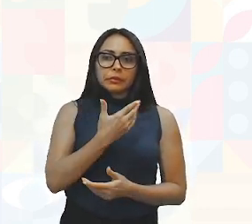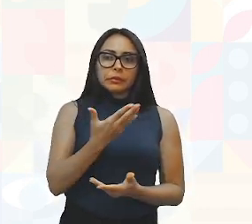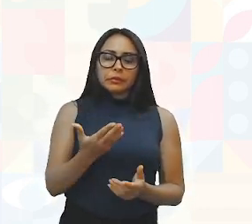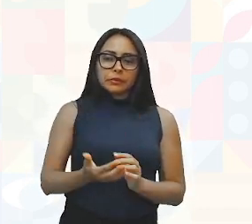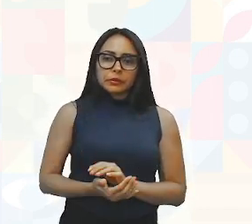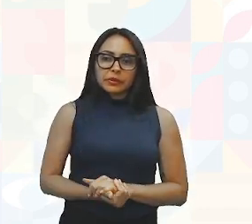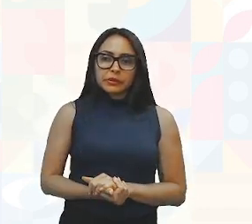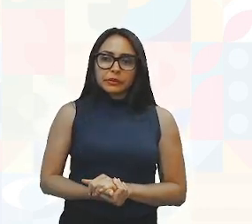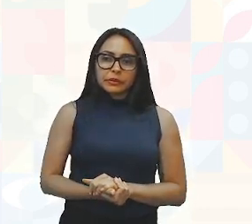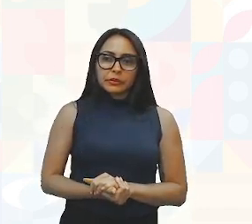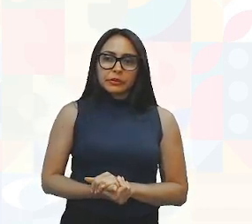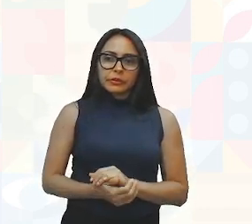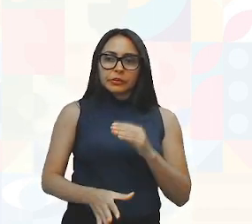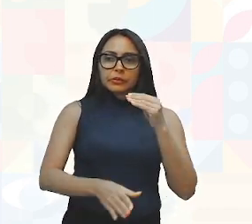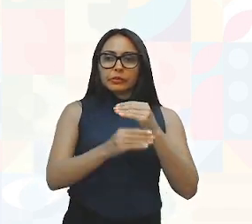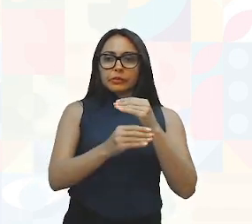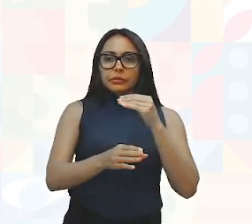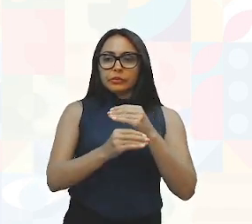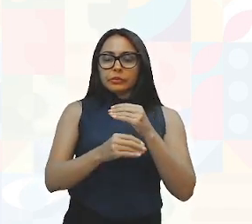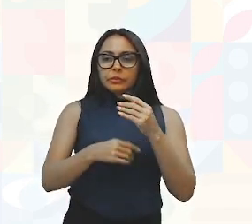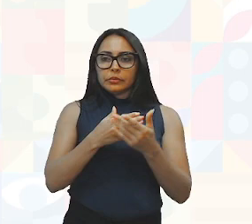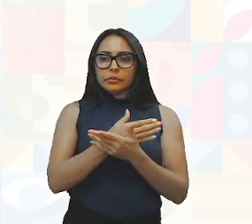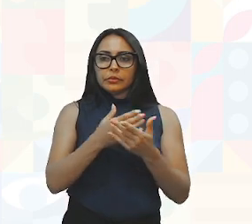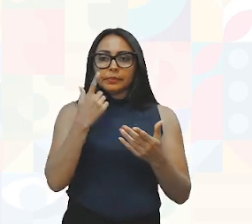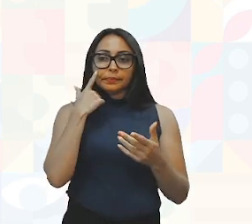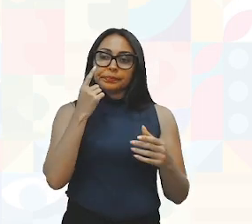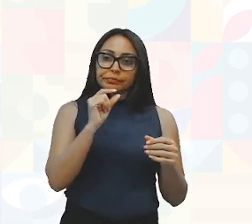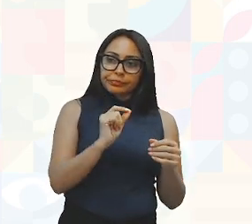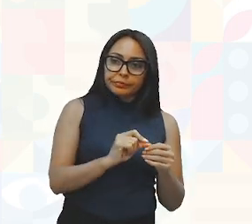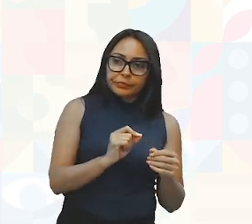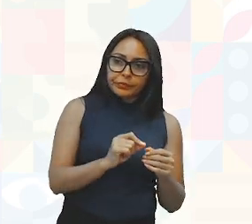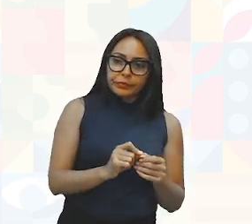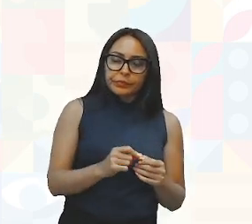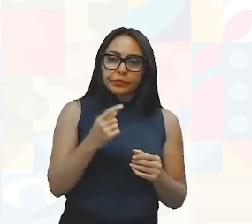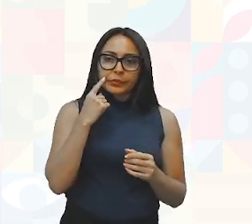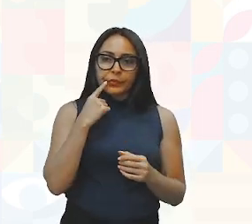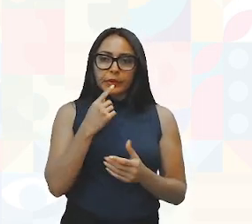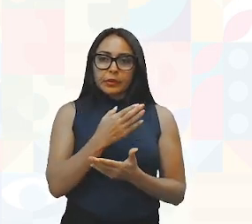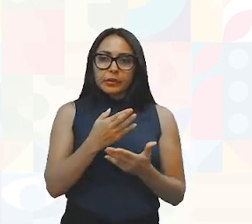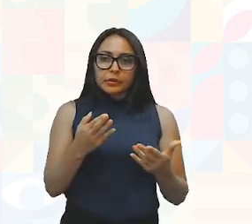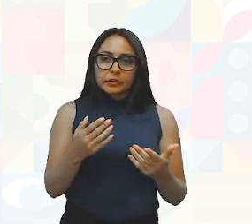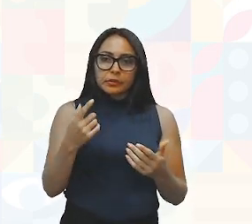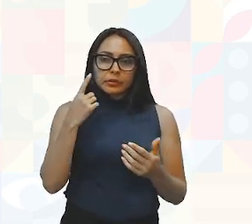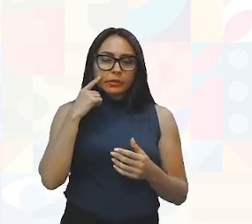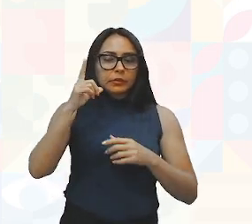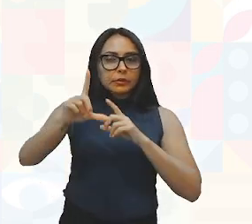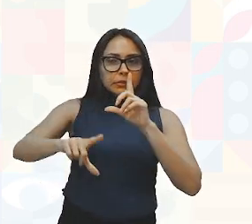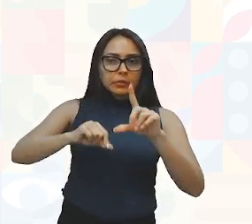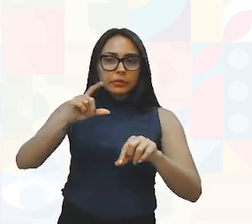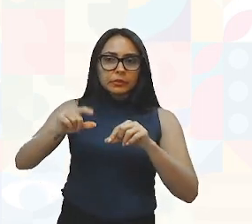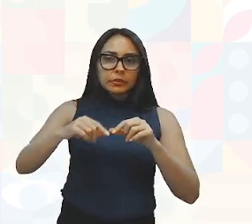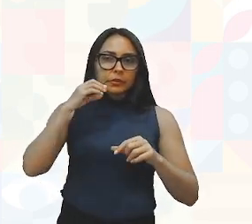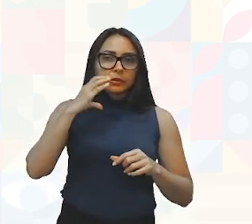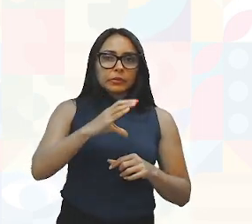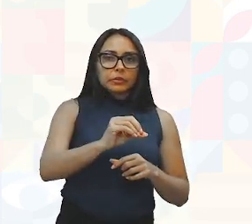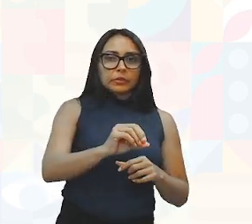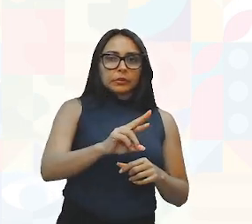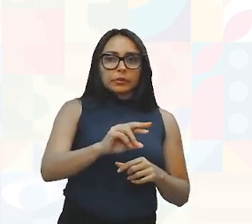na tela: a face da moeda sorteada foi coroa, e finalizou o